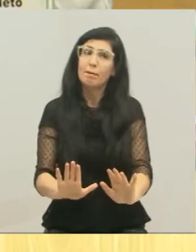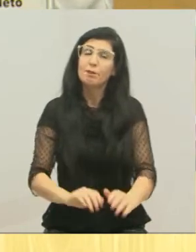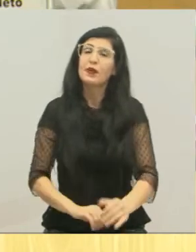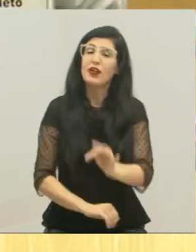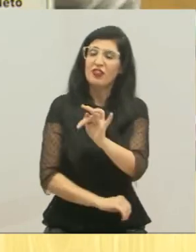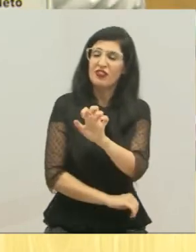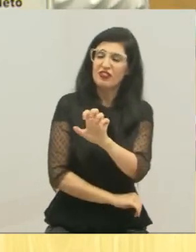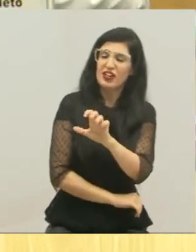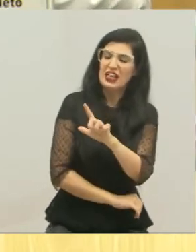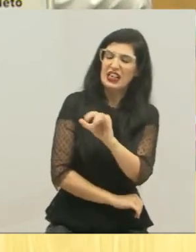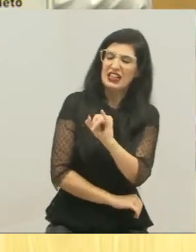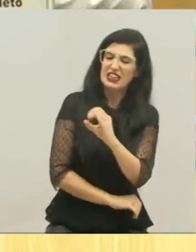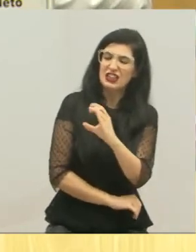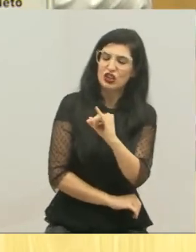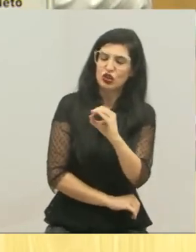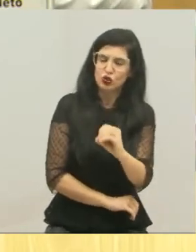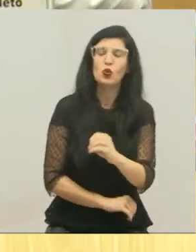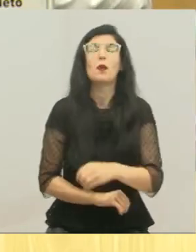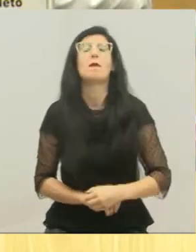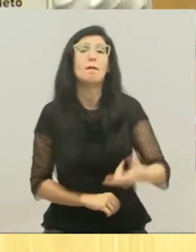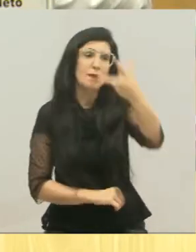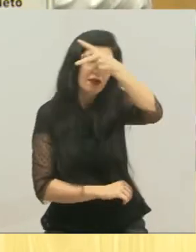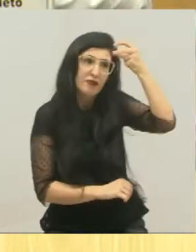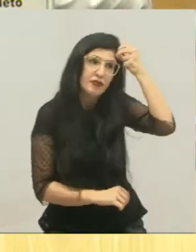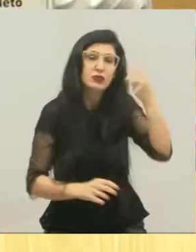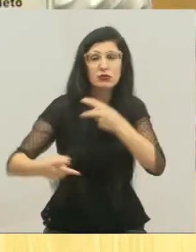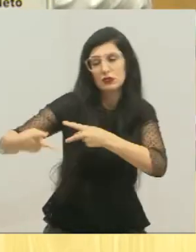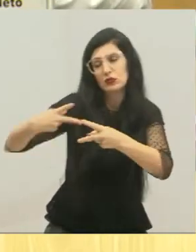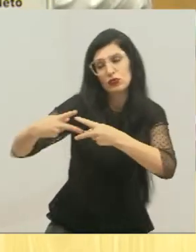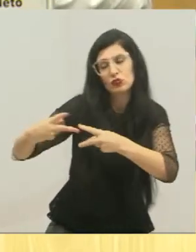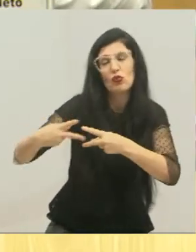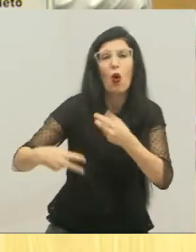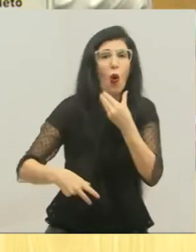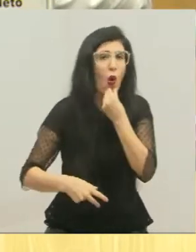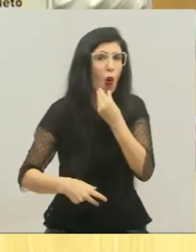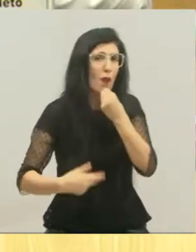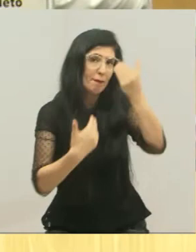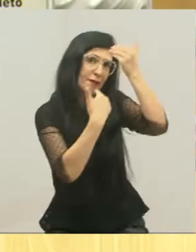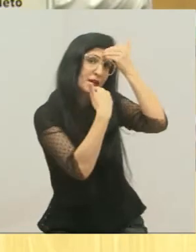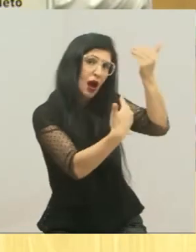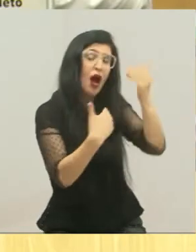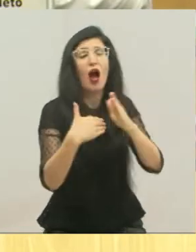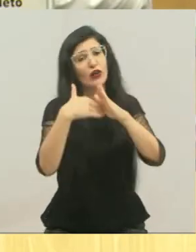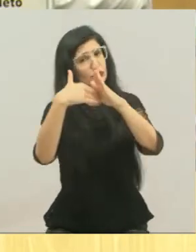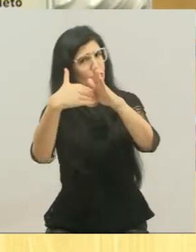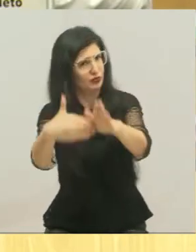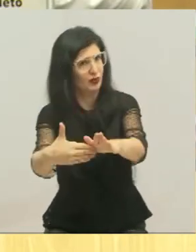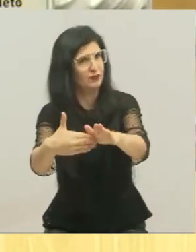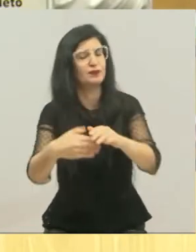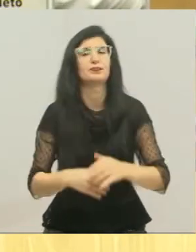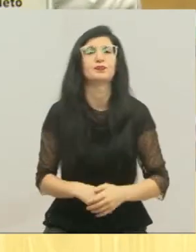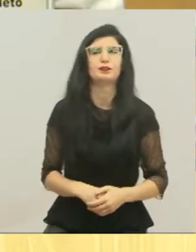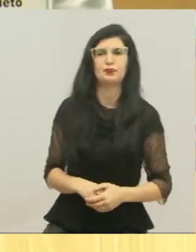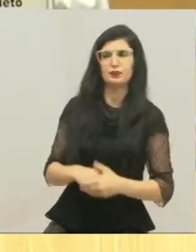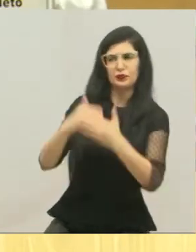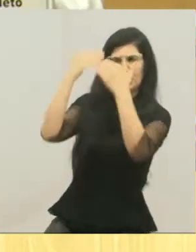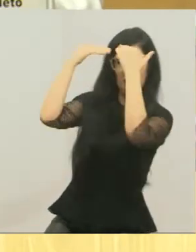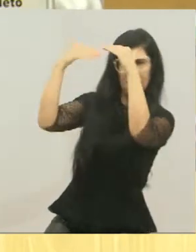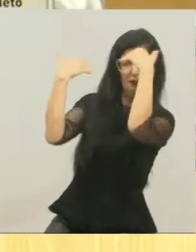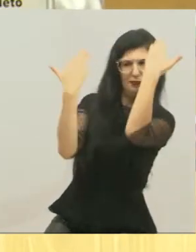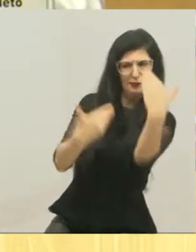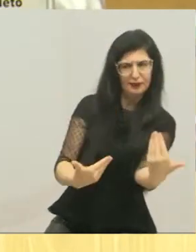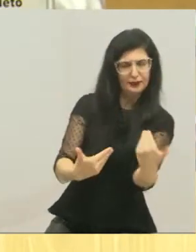Felício Ramute, prefeito municipal de São José dos Campos. E, antecipando o agradecimento pela atenção dispensada, renovamos nossas respeitosas